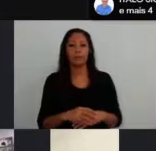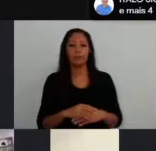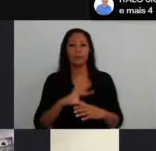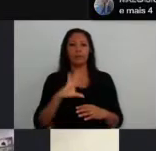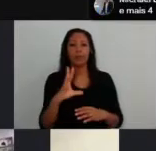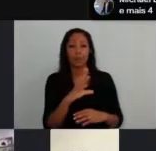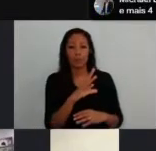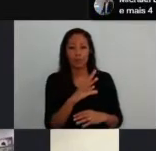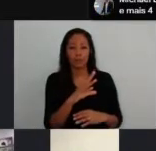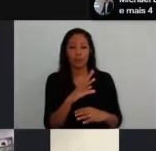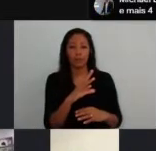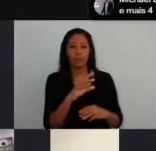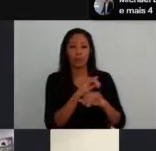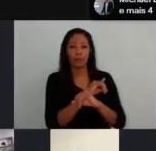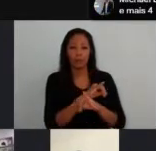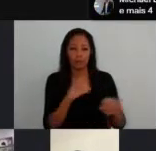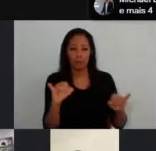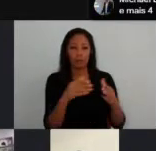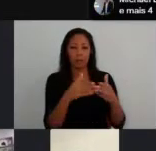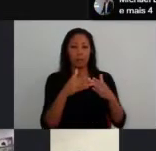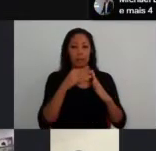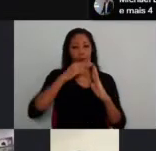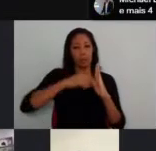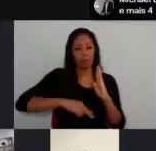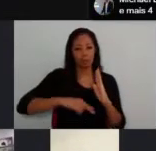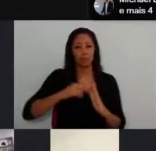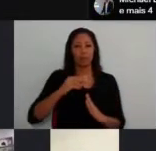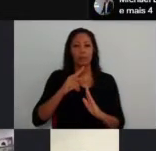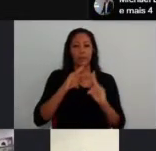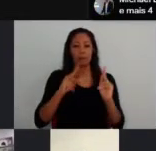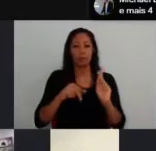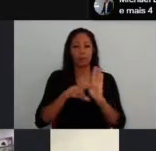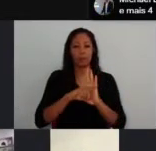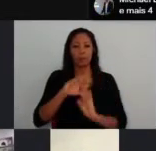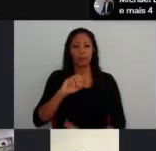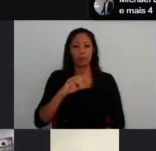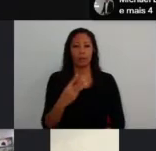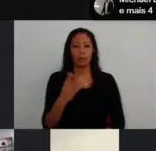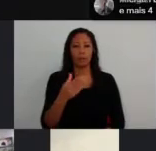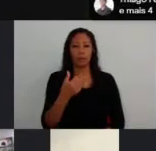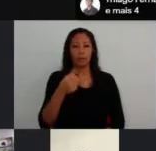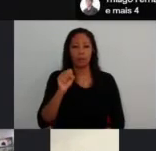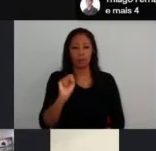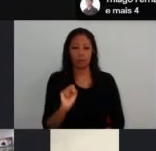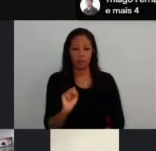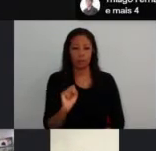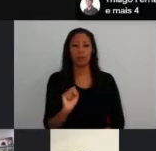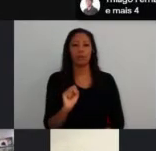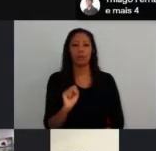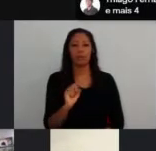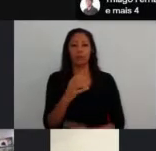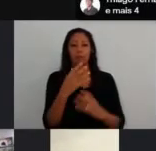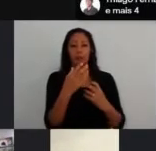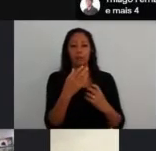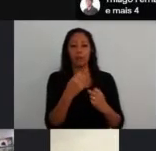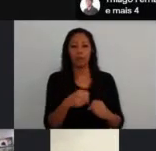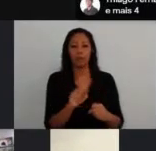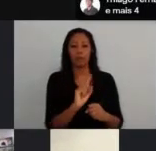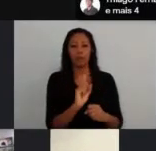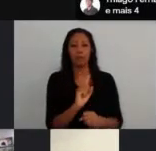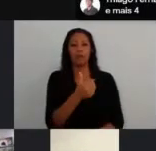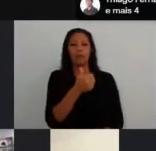de vistas ao projeto de lei complementar número 03/2018, de autoria do Poder Executivo Municipal, foi rejeitado por 12 votos contra